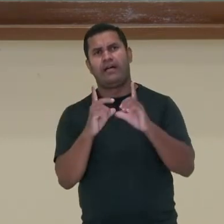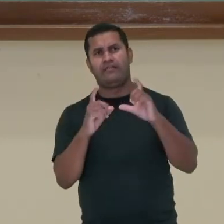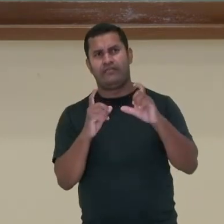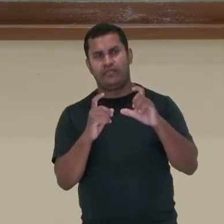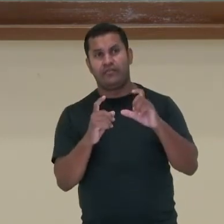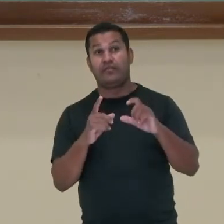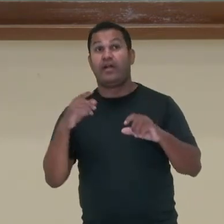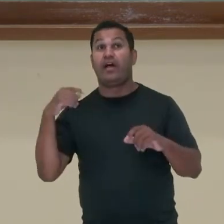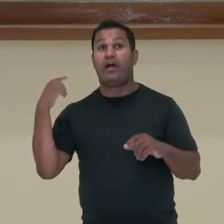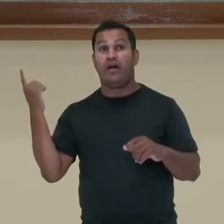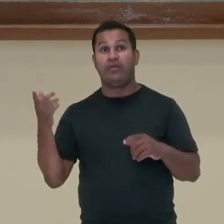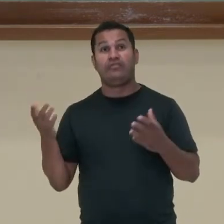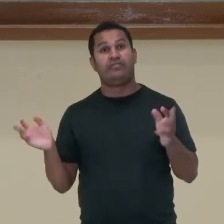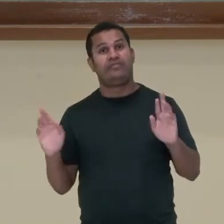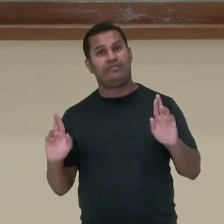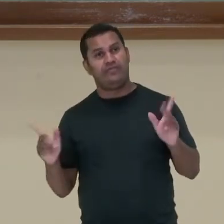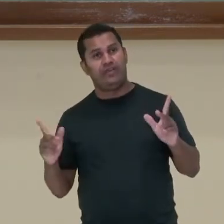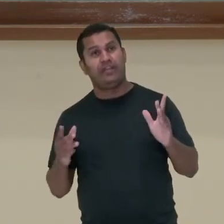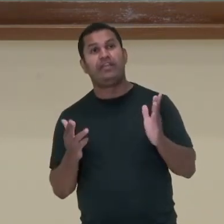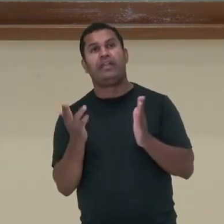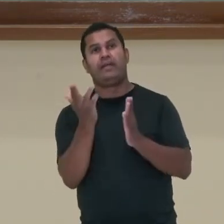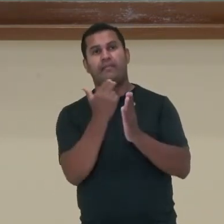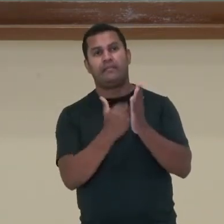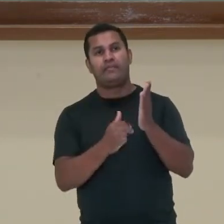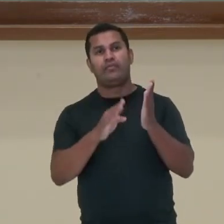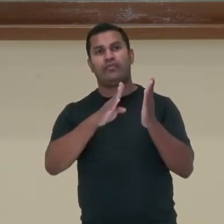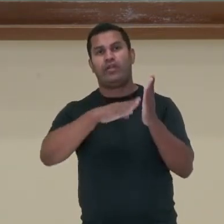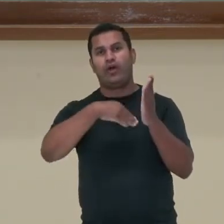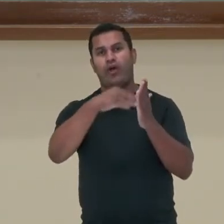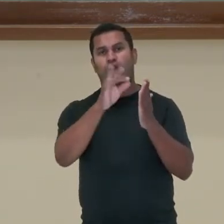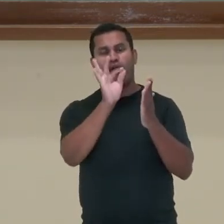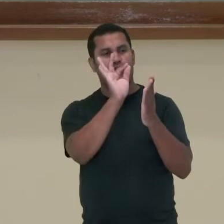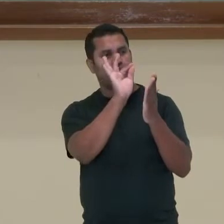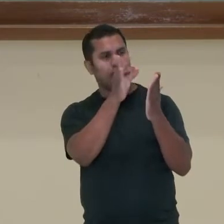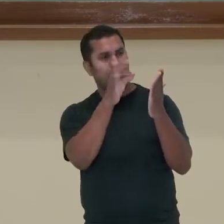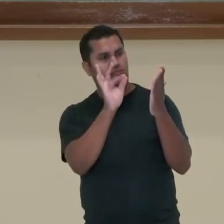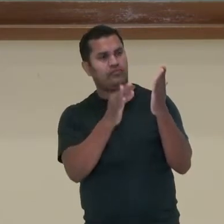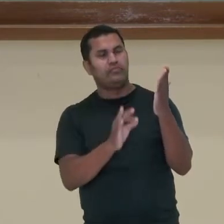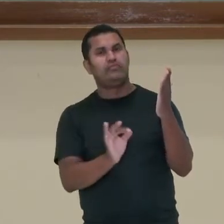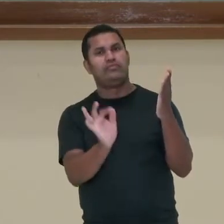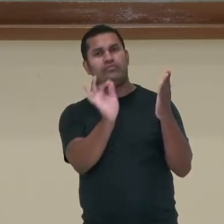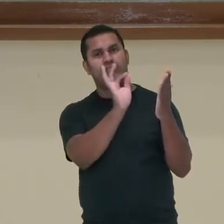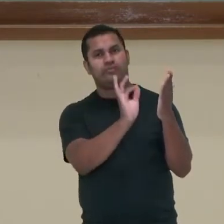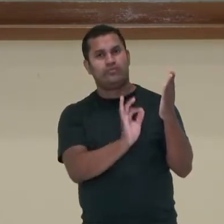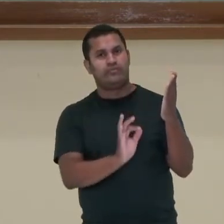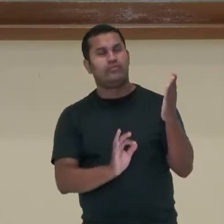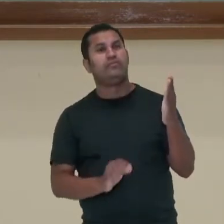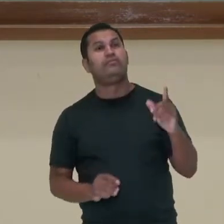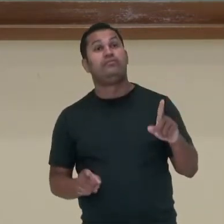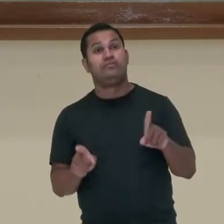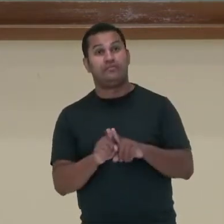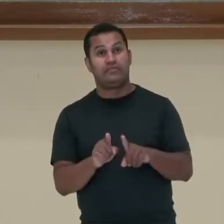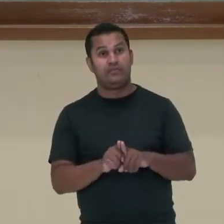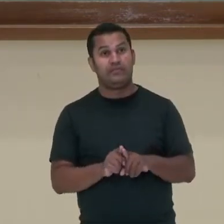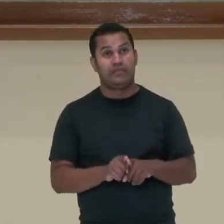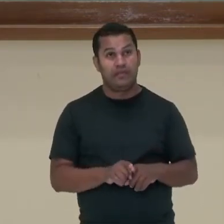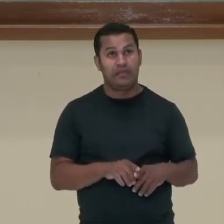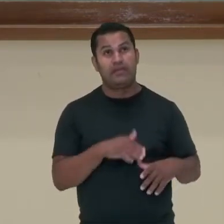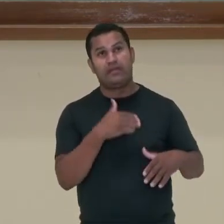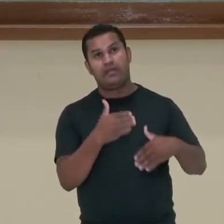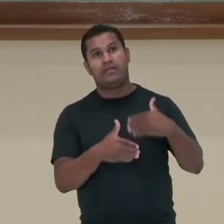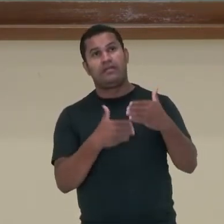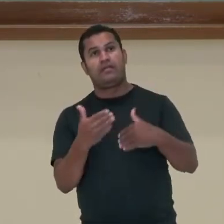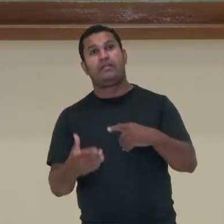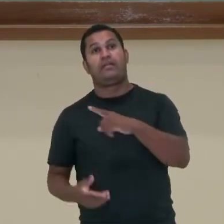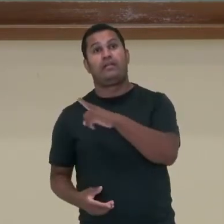uma pintura. Toulouse-Lautrec teve um legado de menos de 20 anos, faleceu precocemente decorrente da sua vida noturna, lembrando também que pelo fato de ter essa